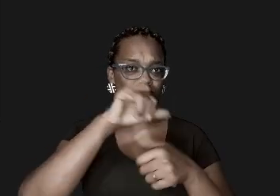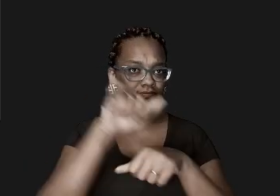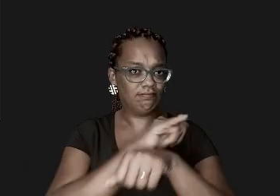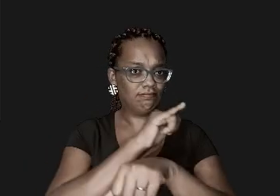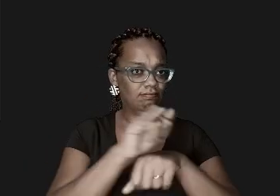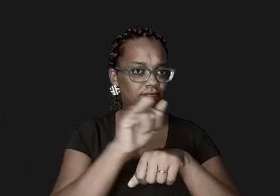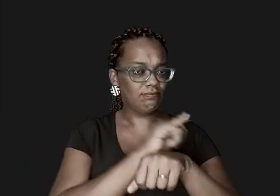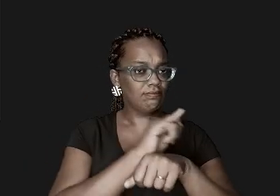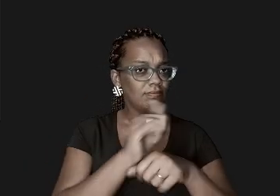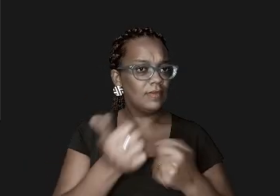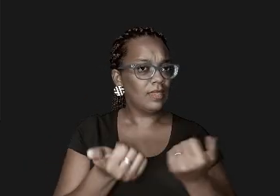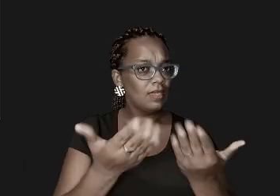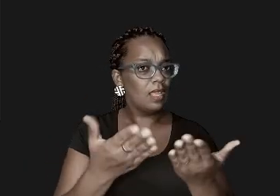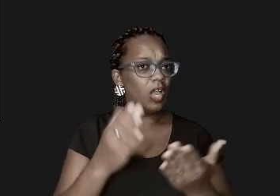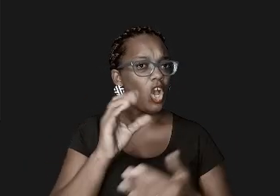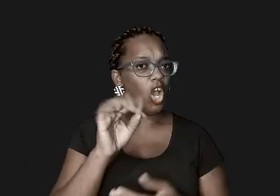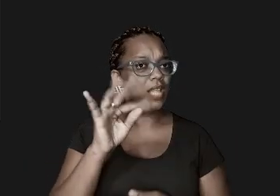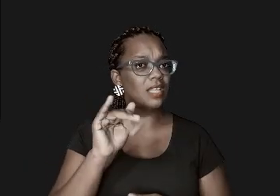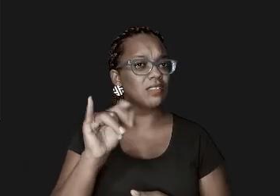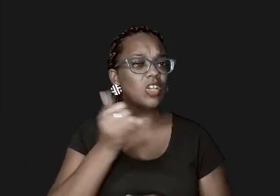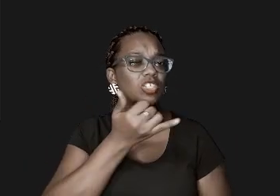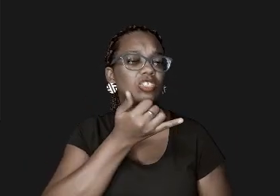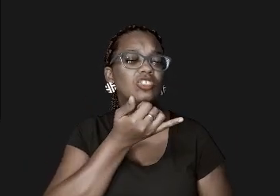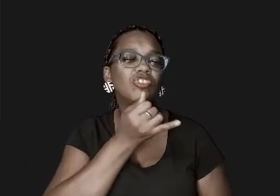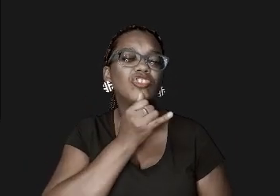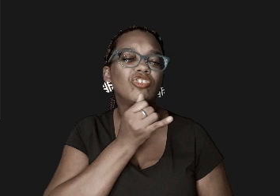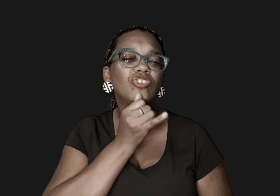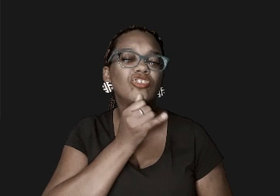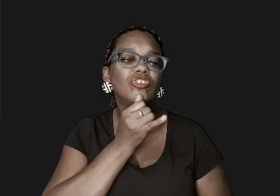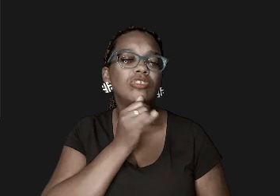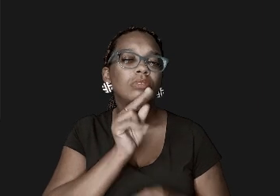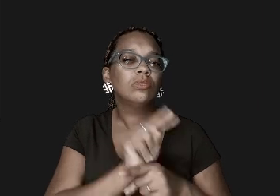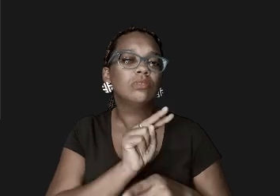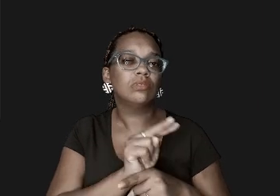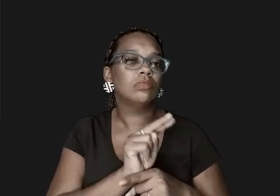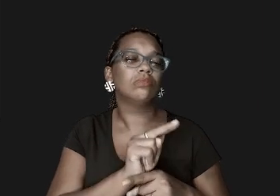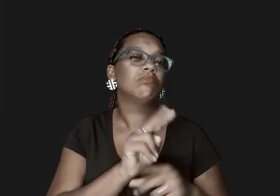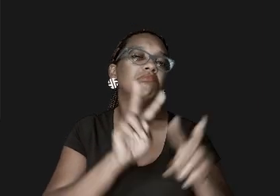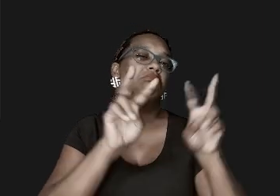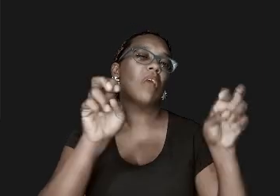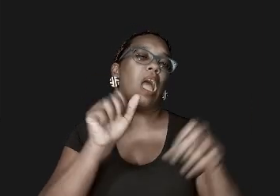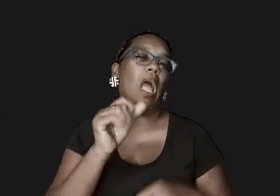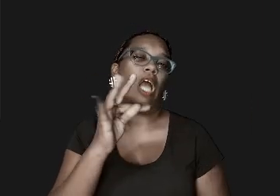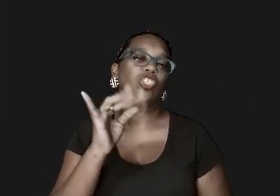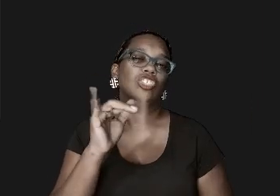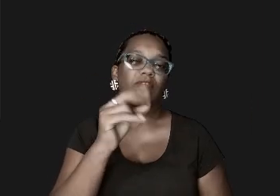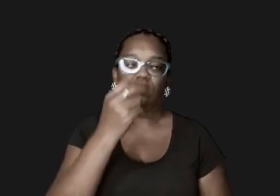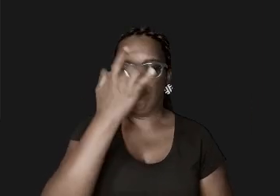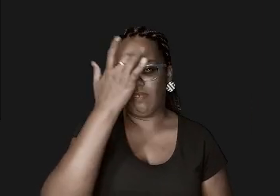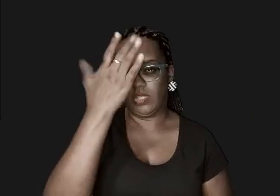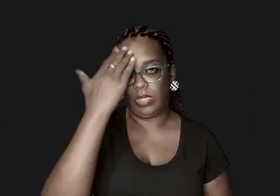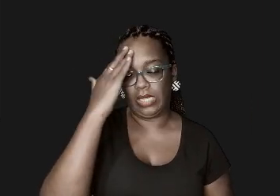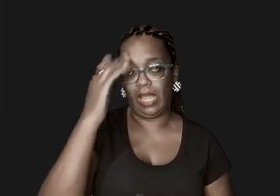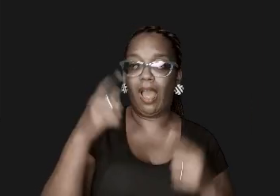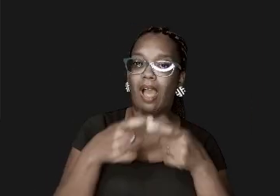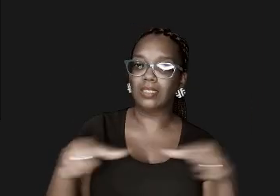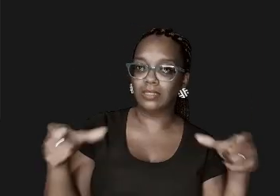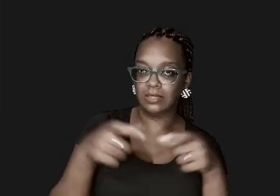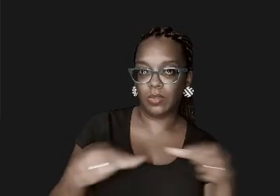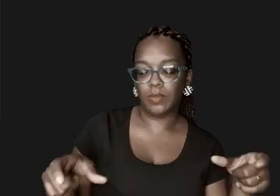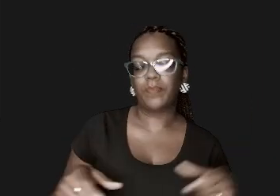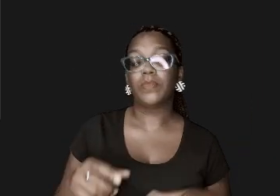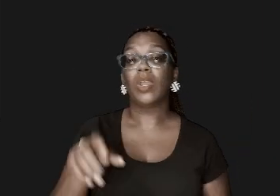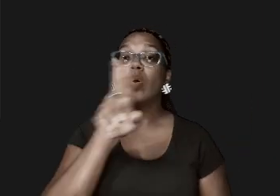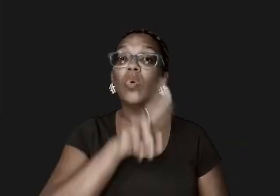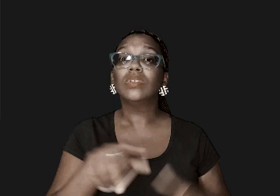os casos de manipulação de preço informacional são aqueles em que a alteração o artifício destinado a levar a cotação artificialmente